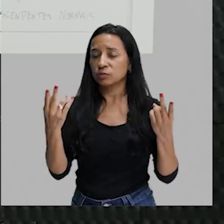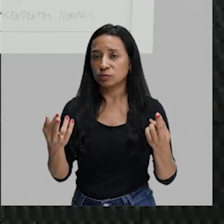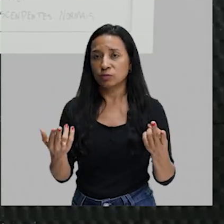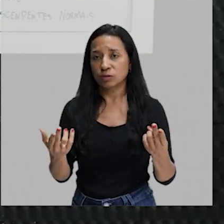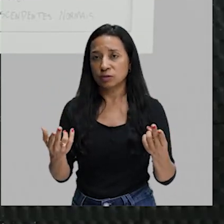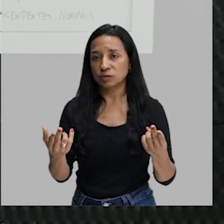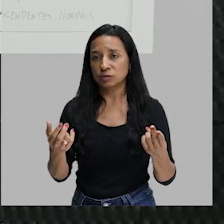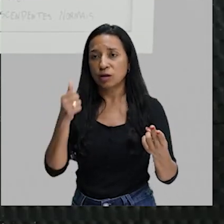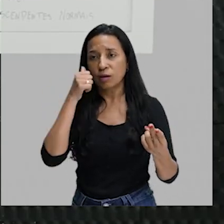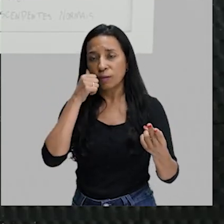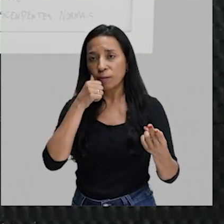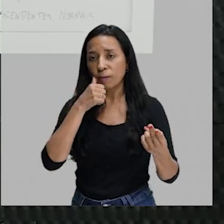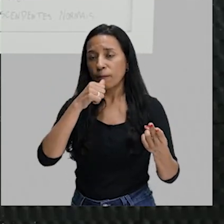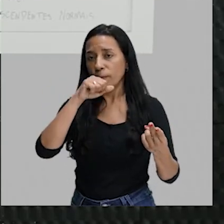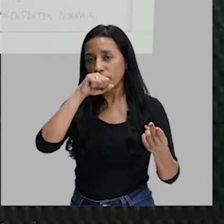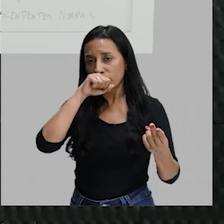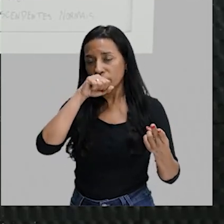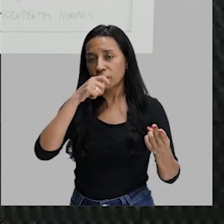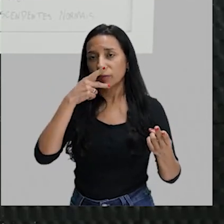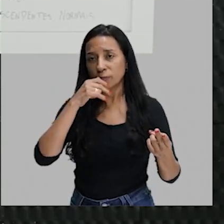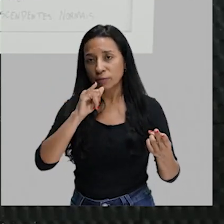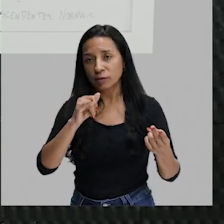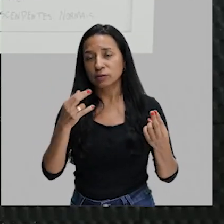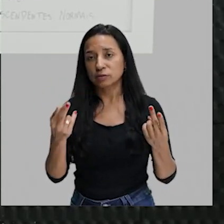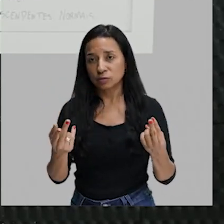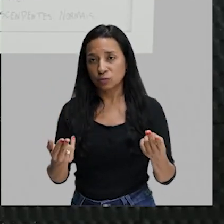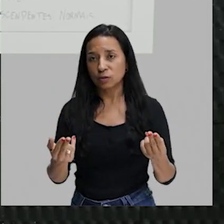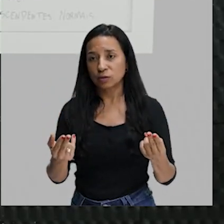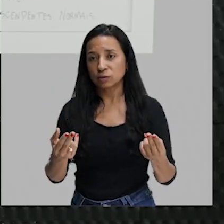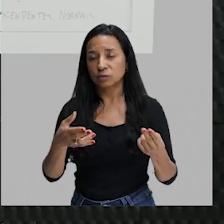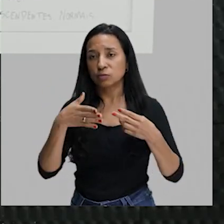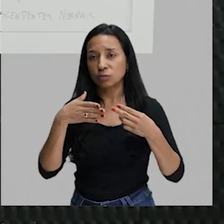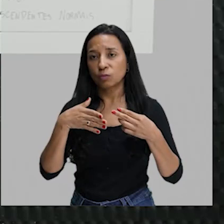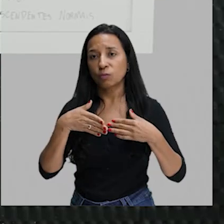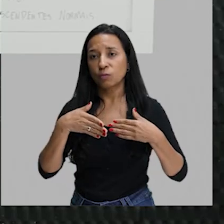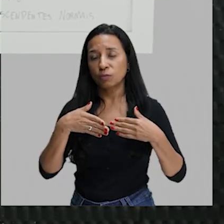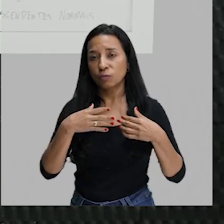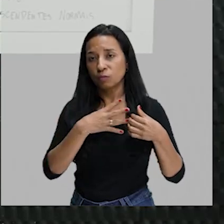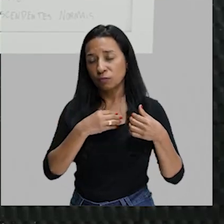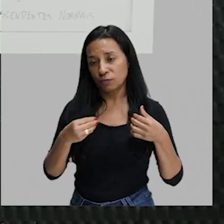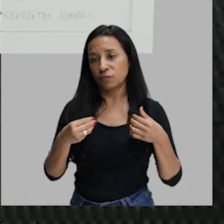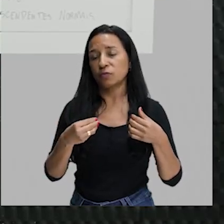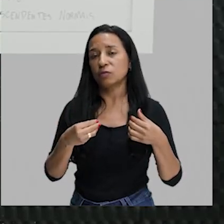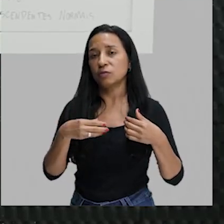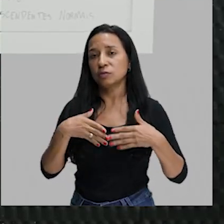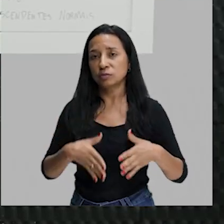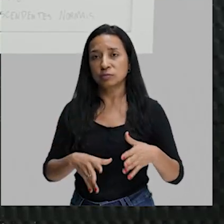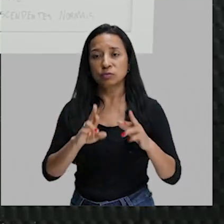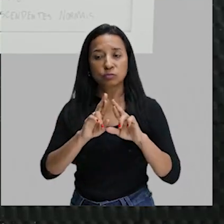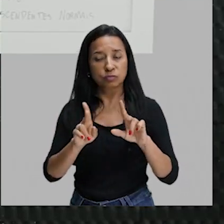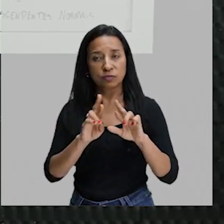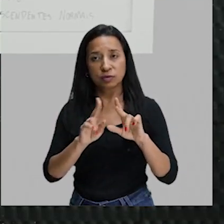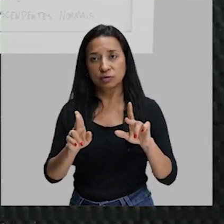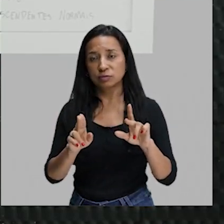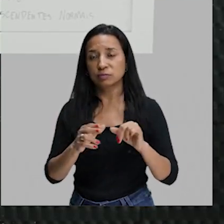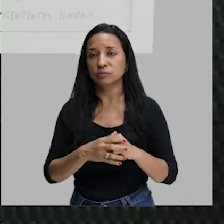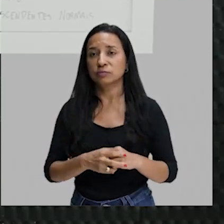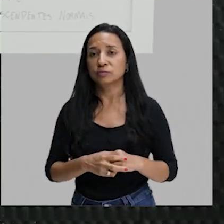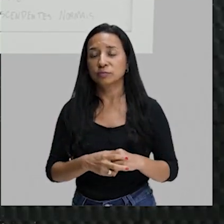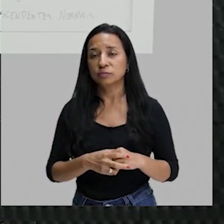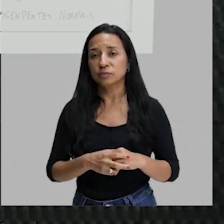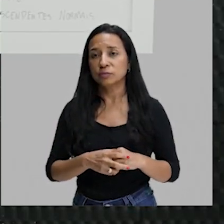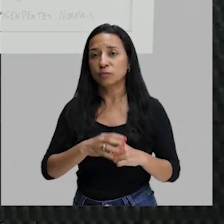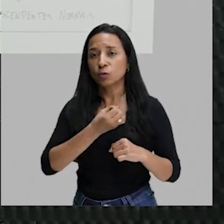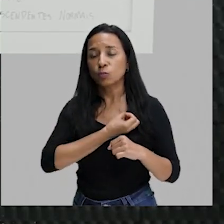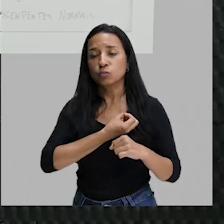pais iguais, e eu tenho o filho número 4 deles é diferente. Então, eu cheguei à conclusão que o indivíduo número 4